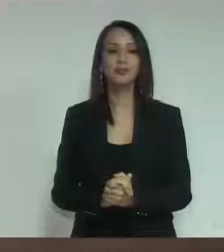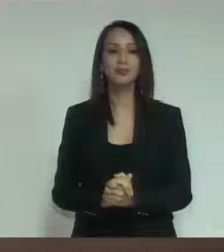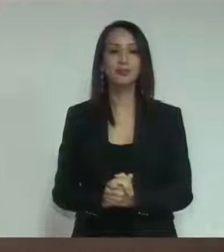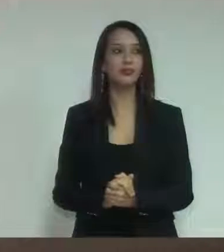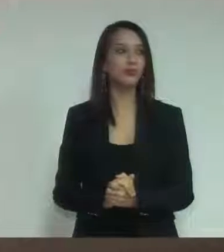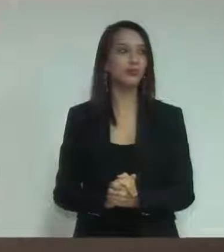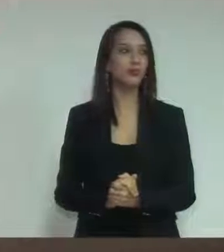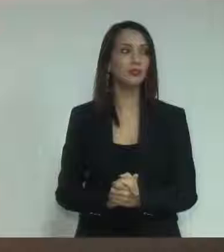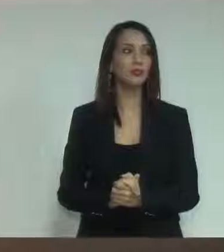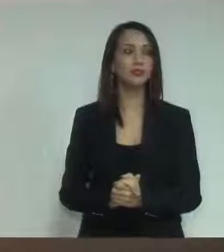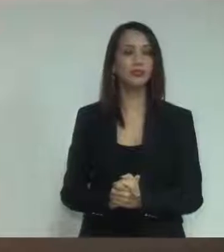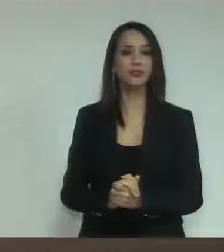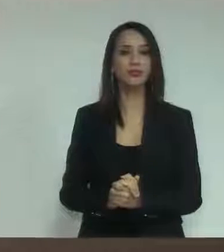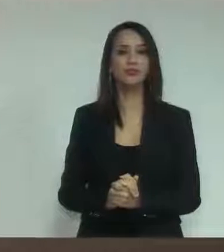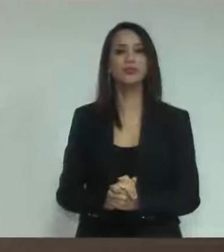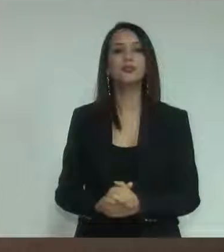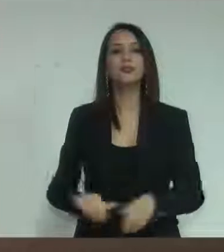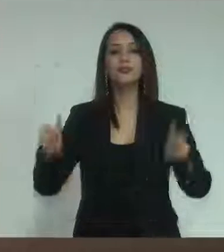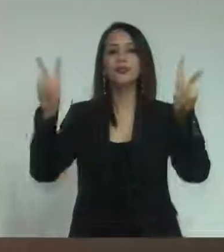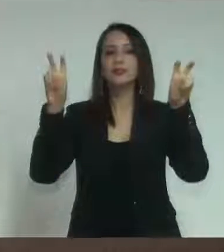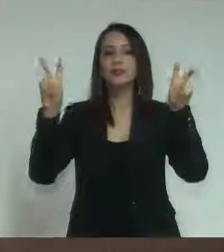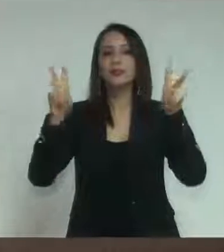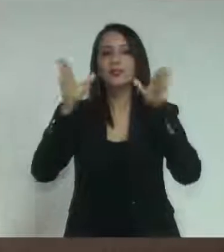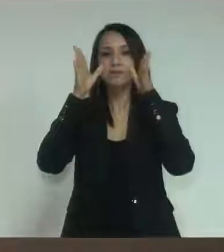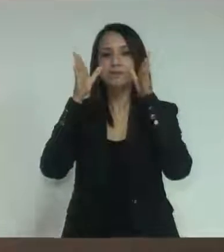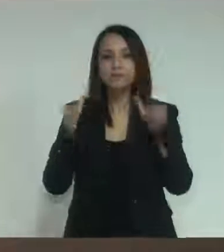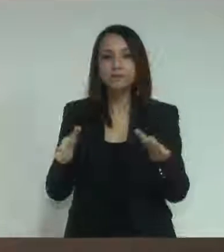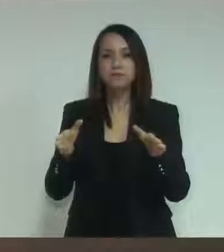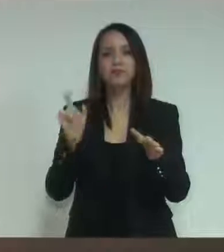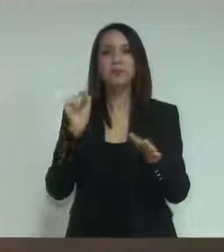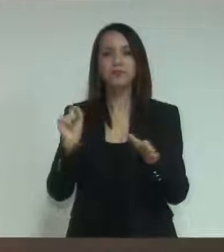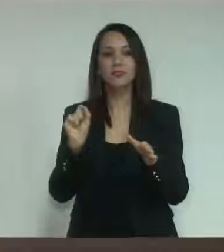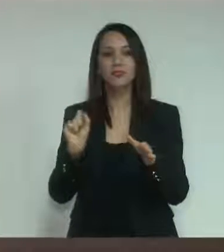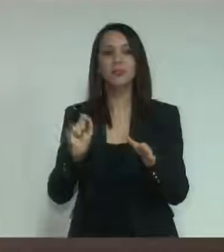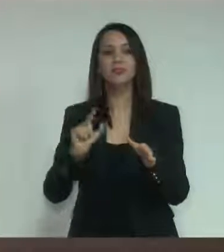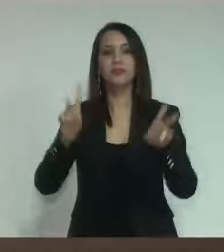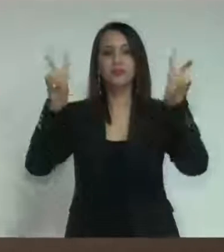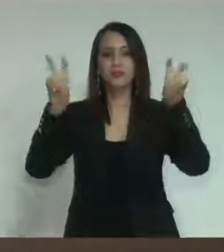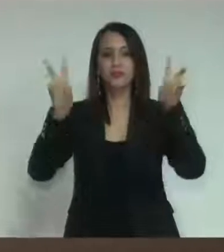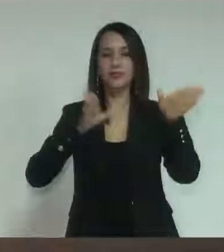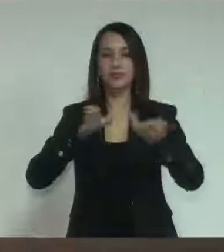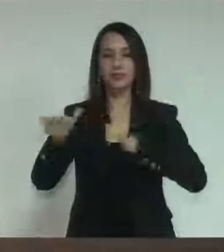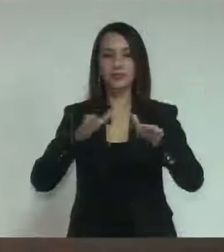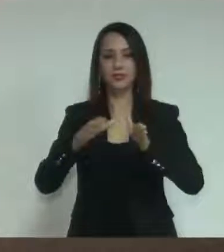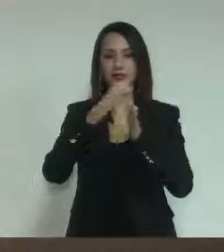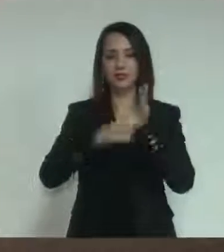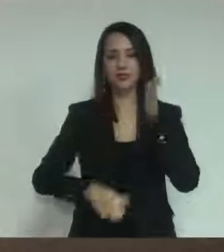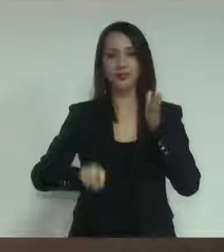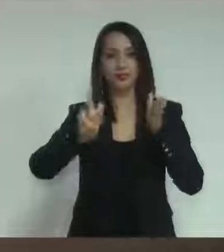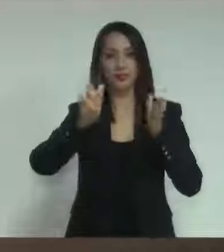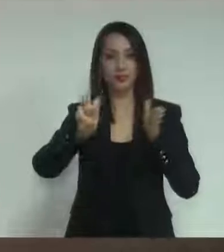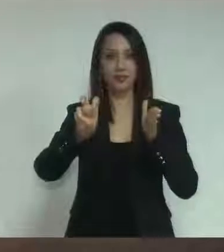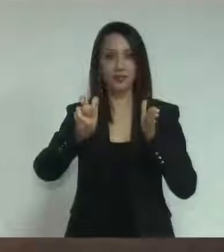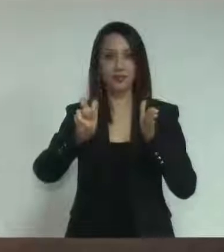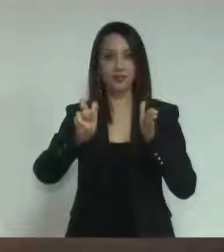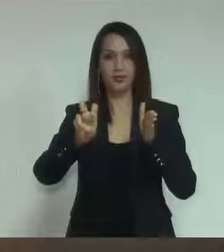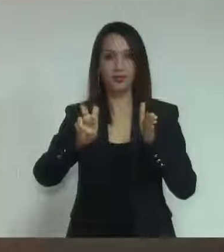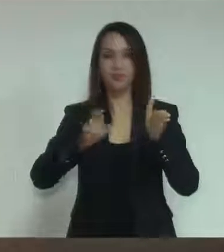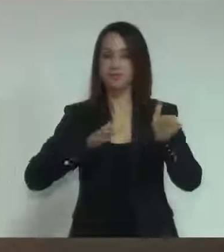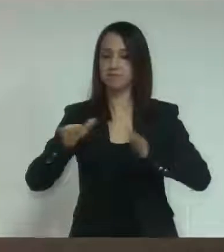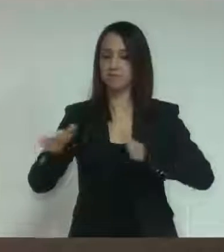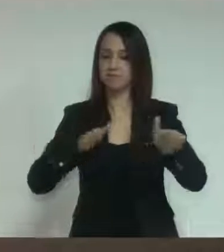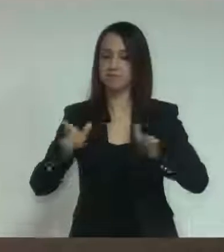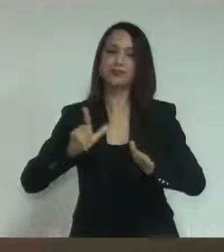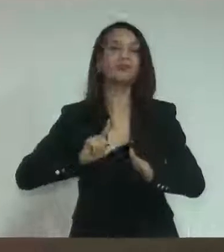aqui, na questão específica da acessibilidade, o capítulo 5. Acessibilidade